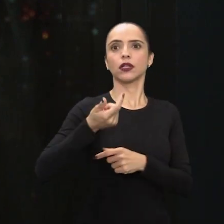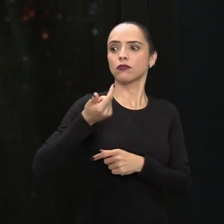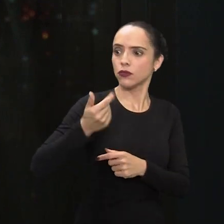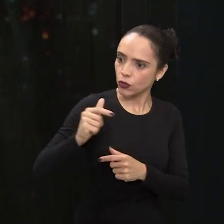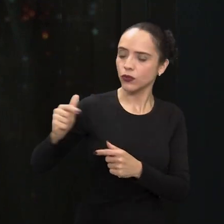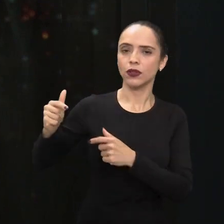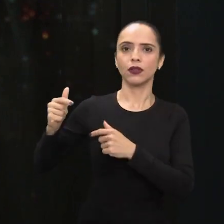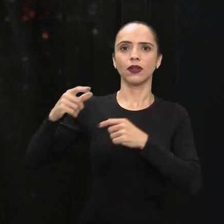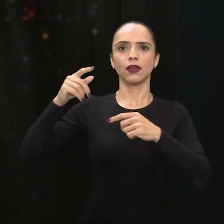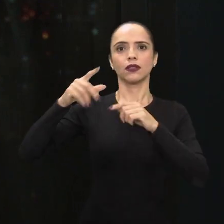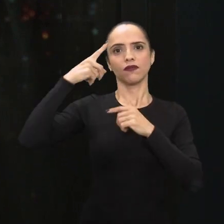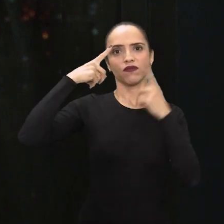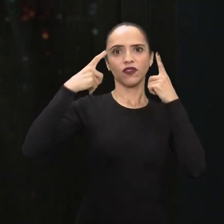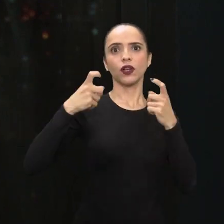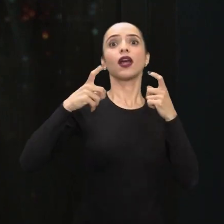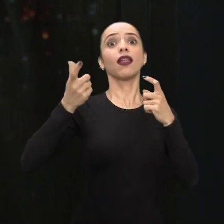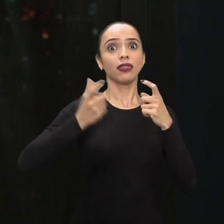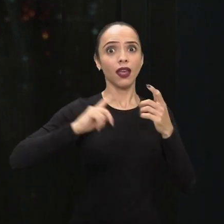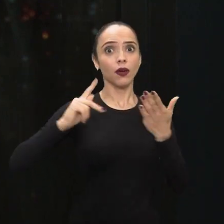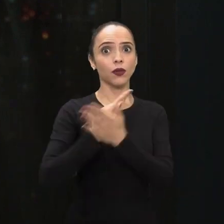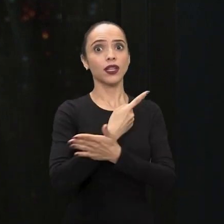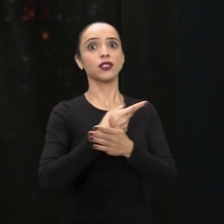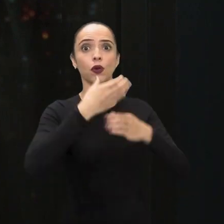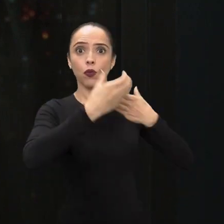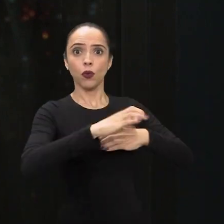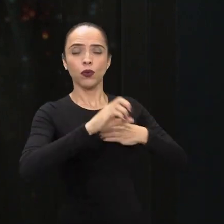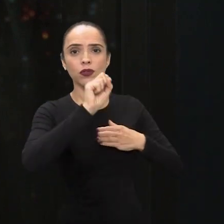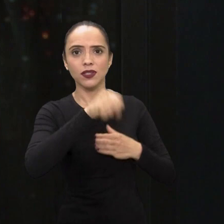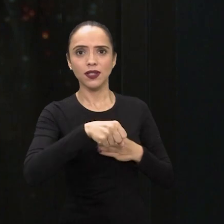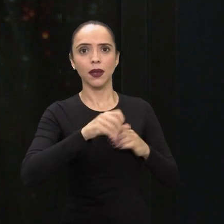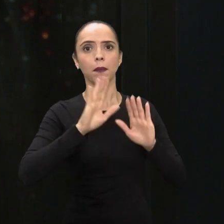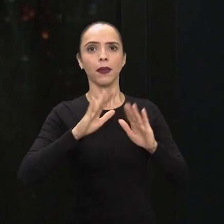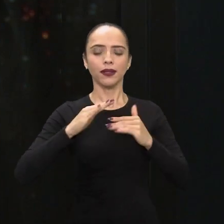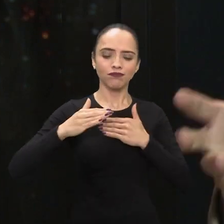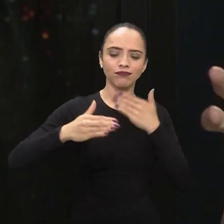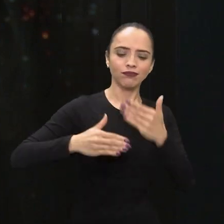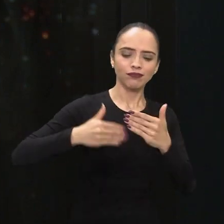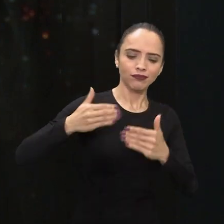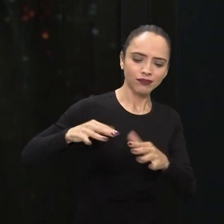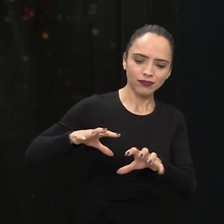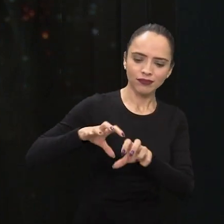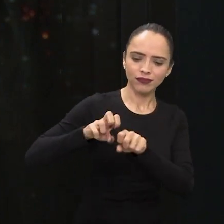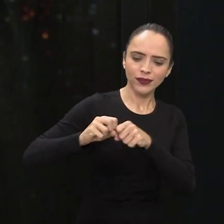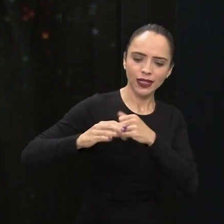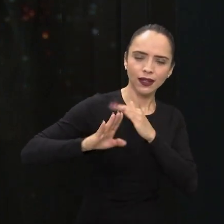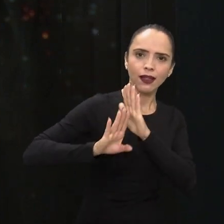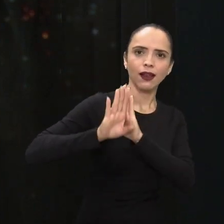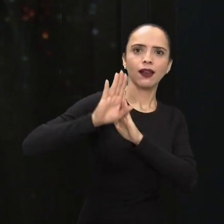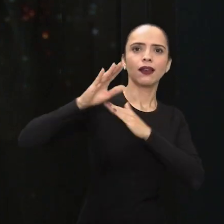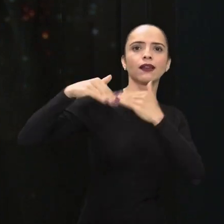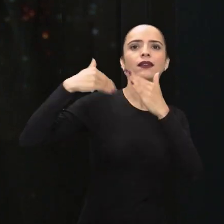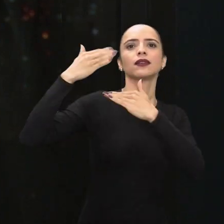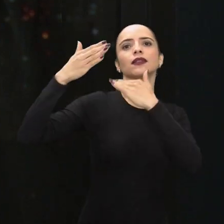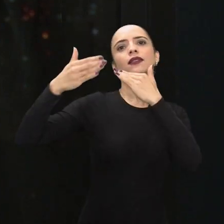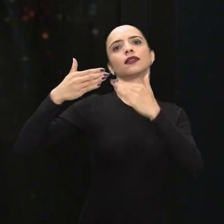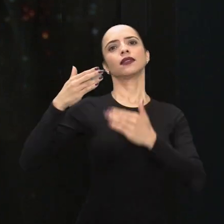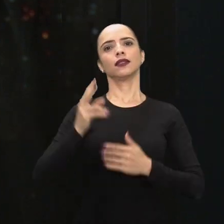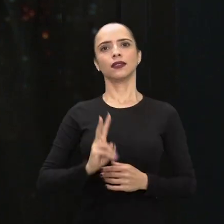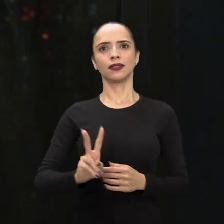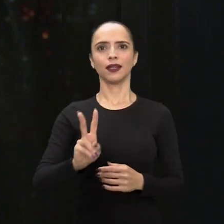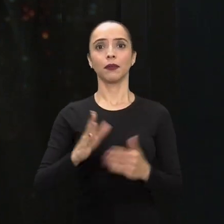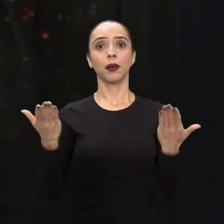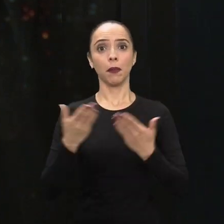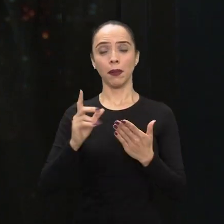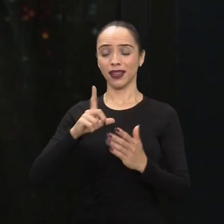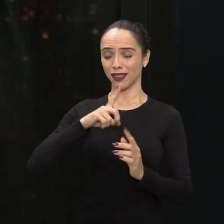sim a polícia com cursos mas desde a sua formação a gente tem agora por exemplo alguns candidatos